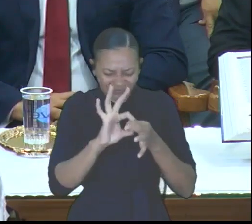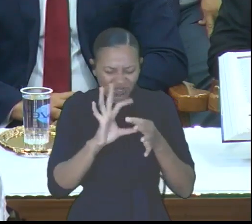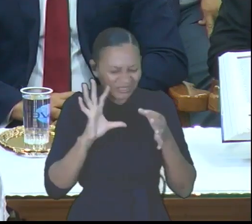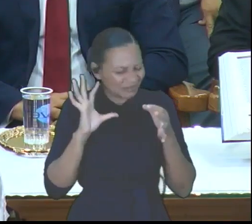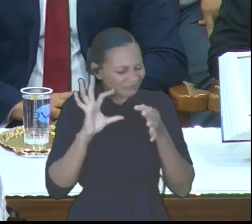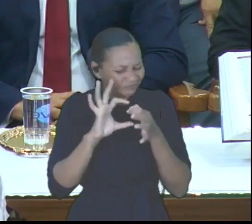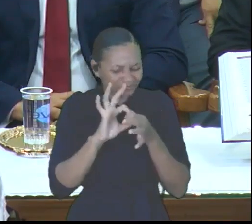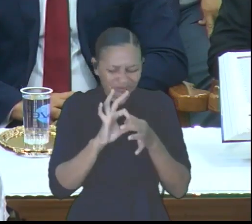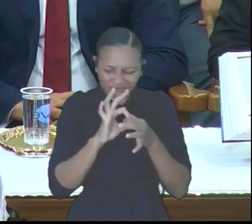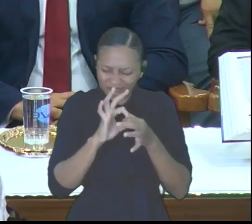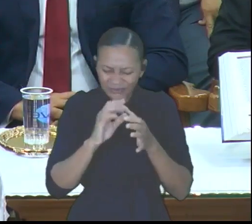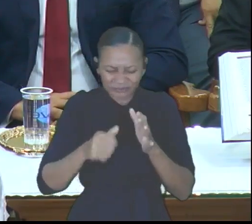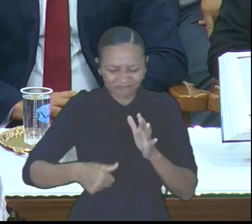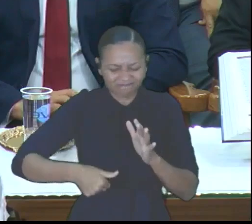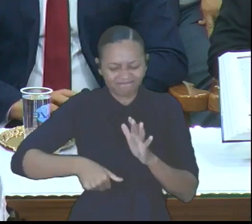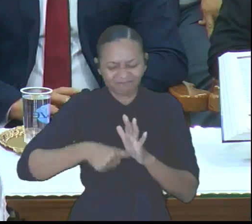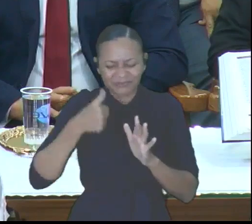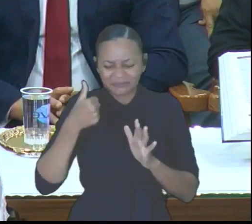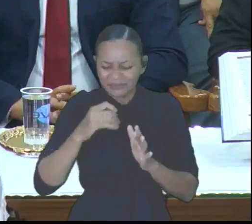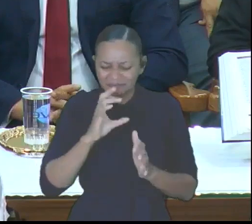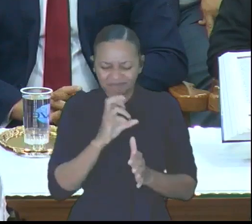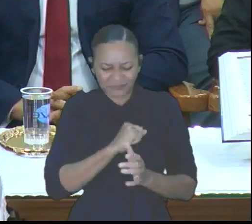reconectarmos com o primeiro amor.